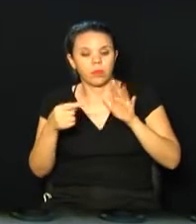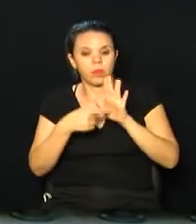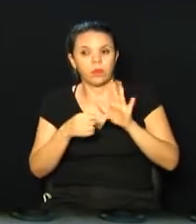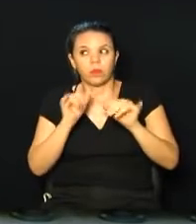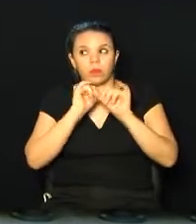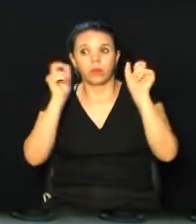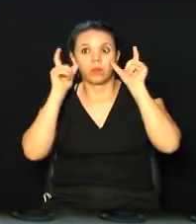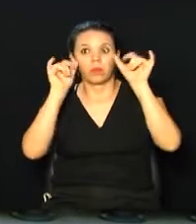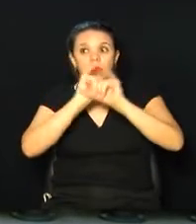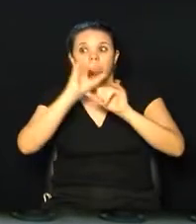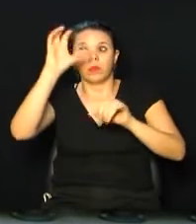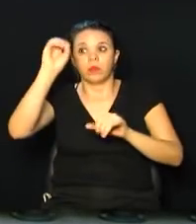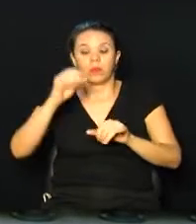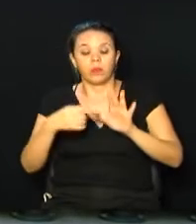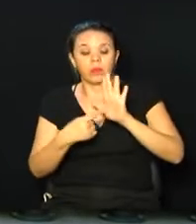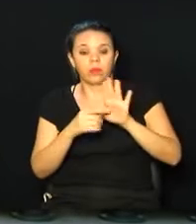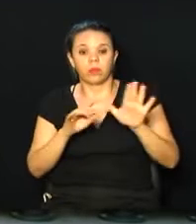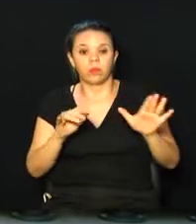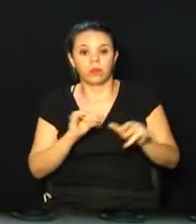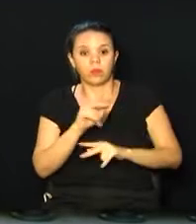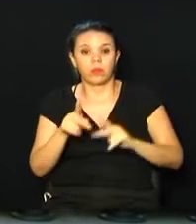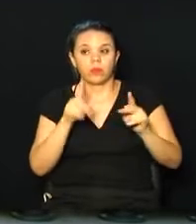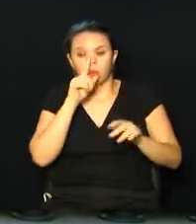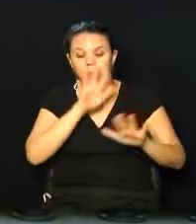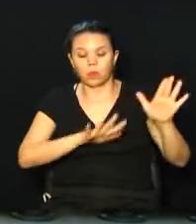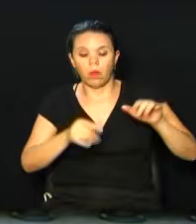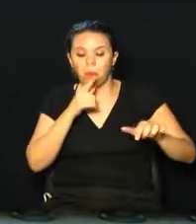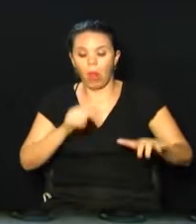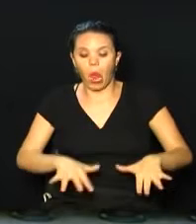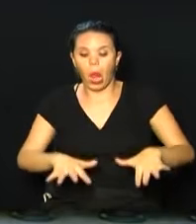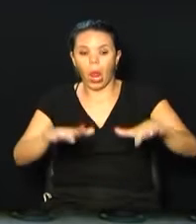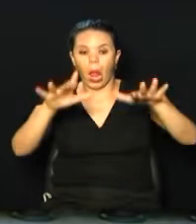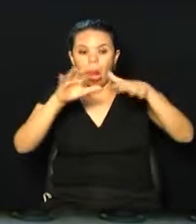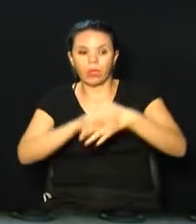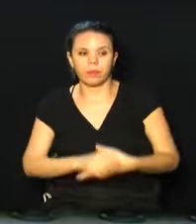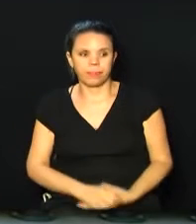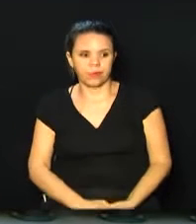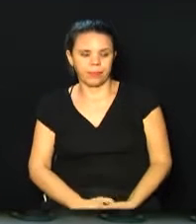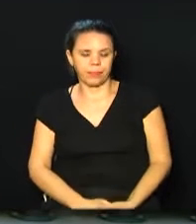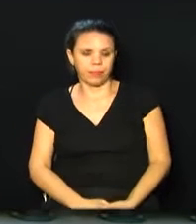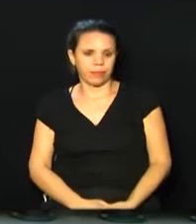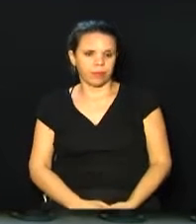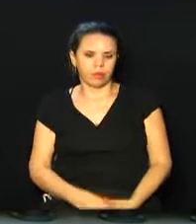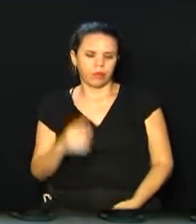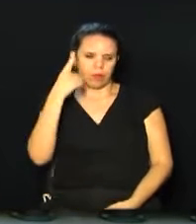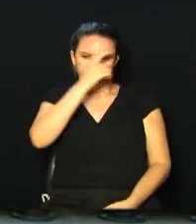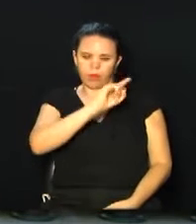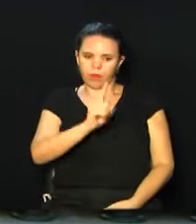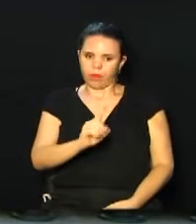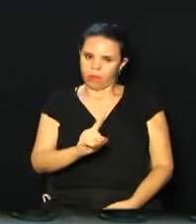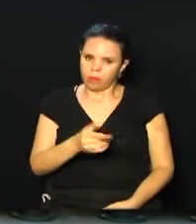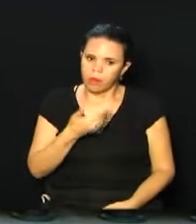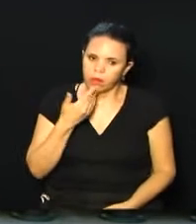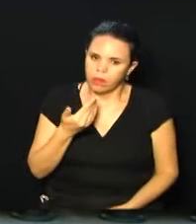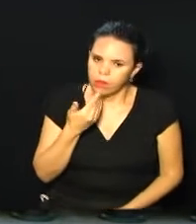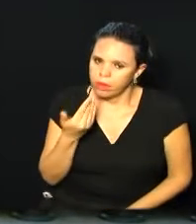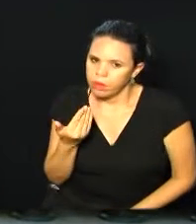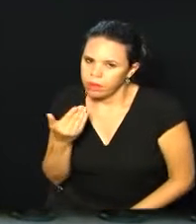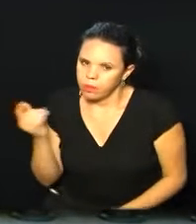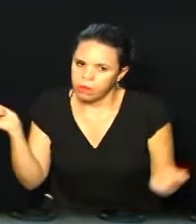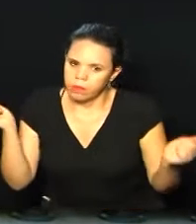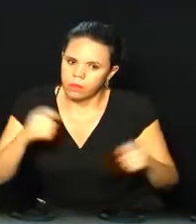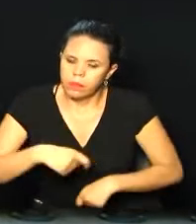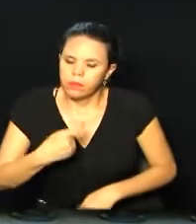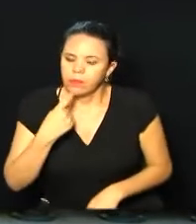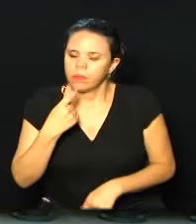alerta, semáforos, olha, riscos de enchente nesse momento. Isso não é difícil, isso é muito fácil pela